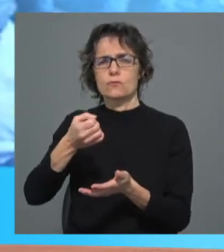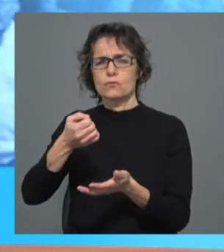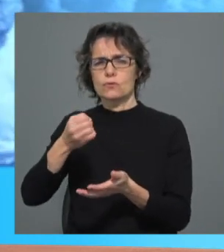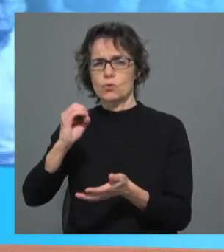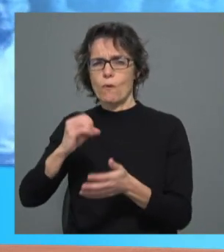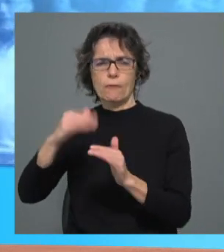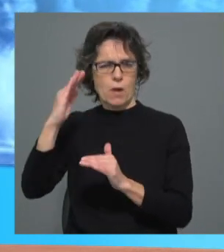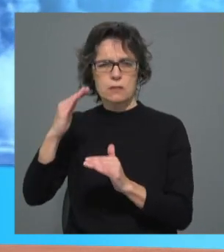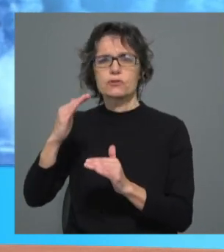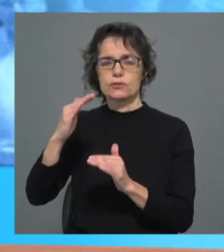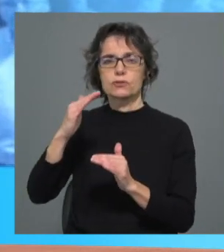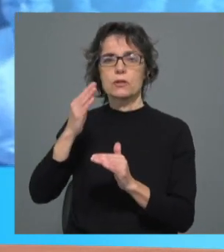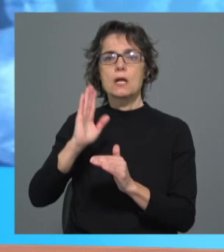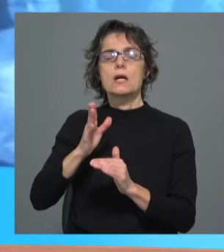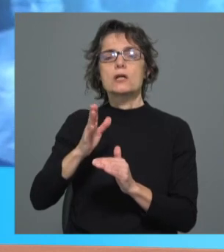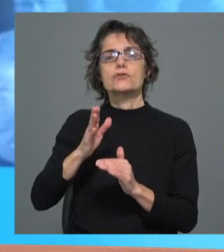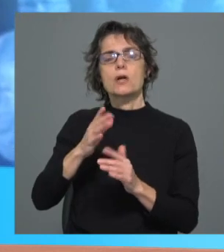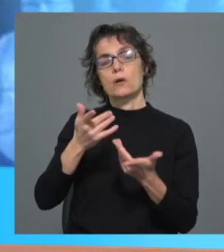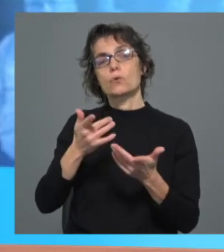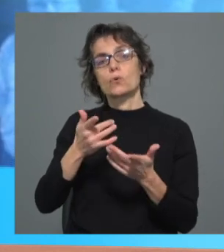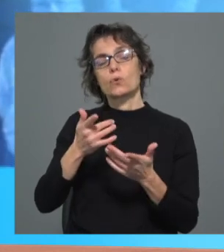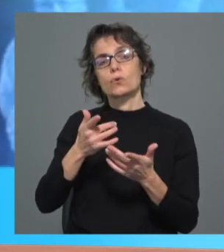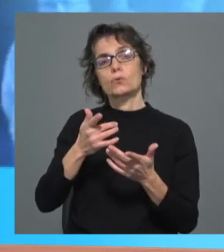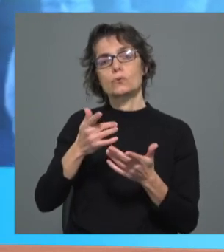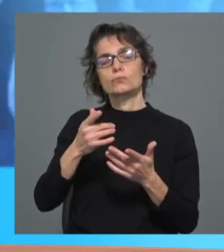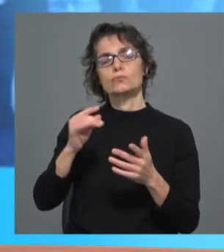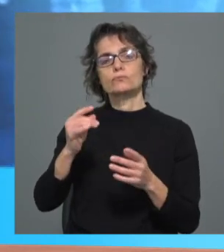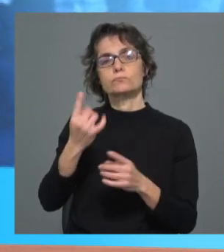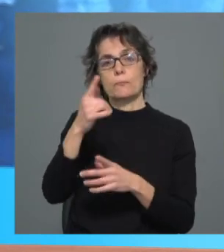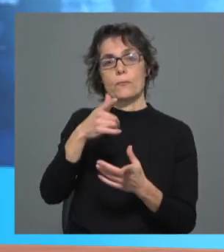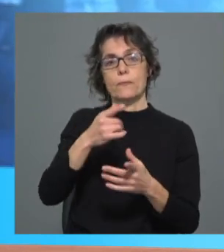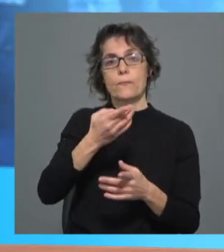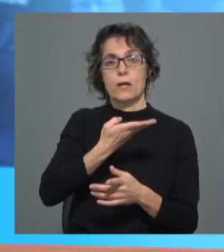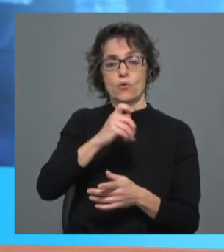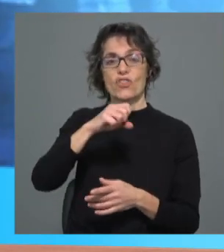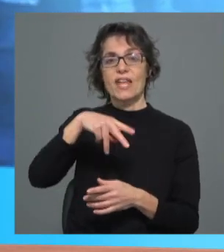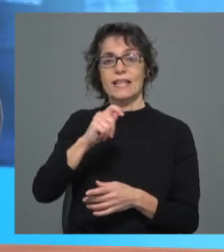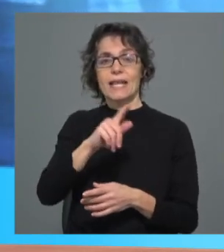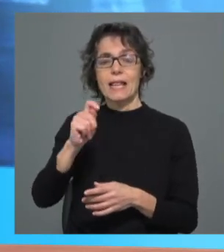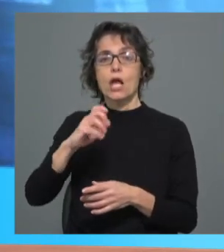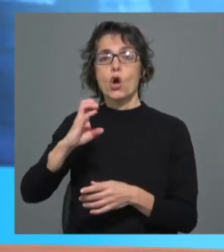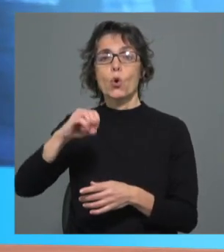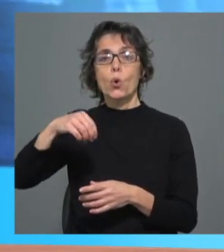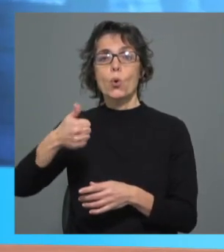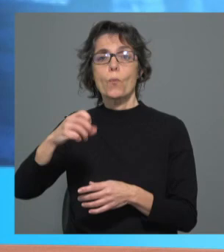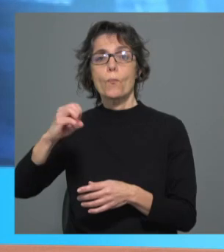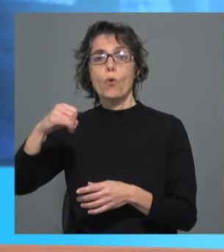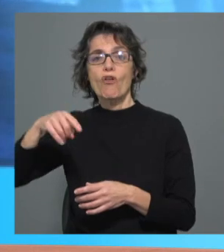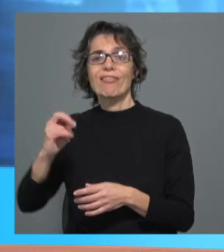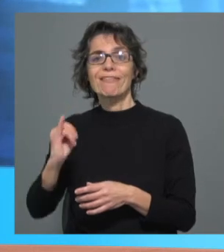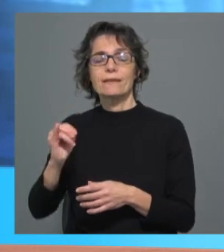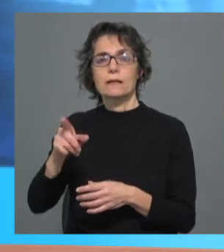Começou no tempo de São Daniel Comboni. Mas por muitos anos houve partes em que nós não